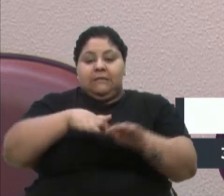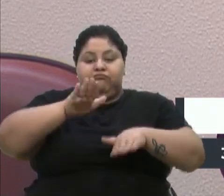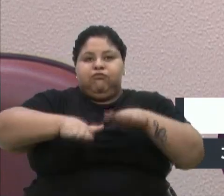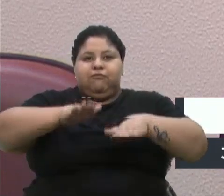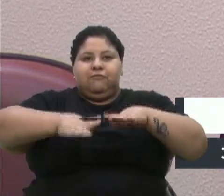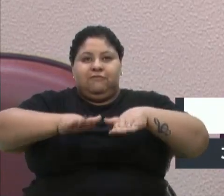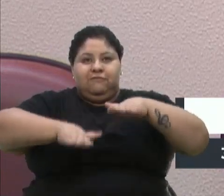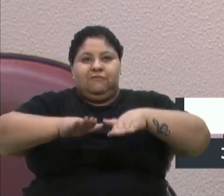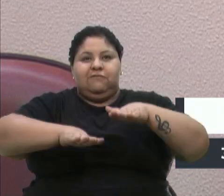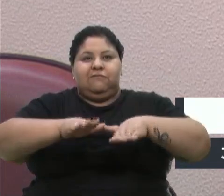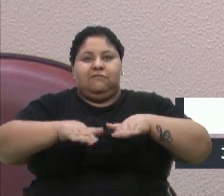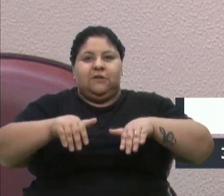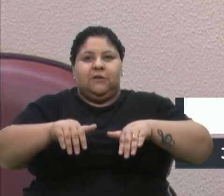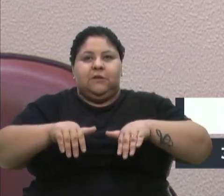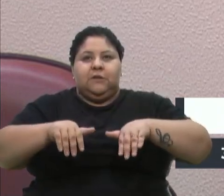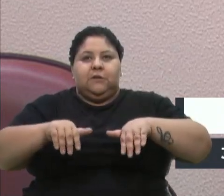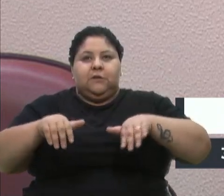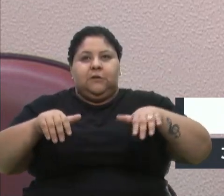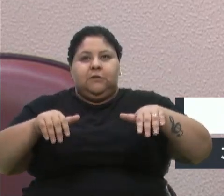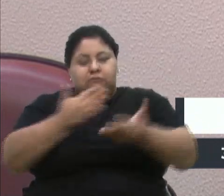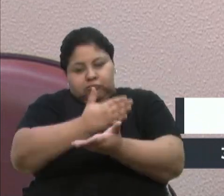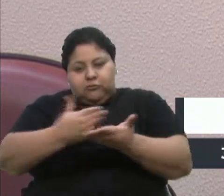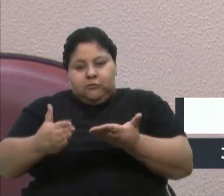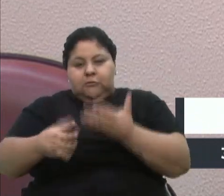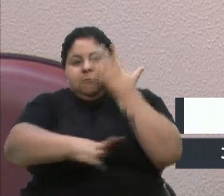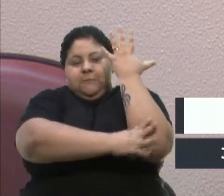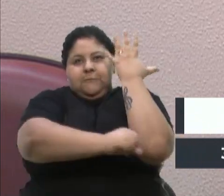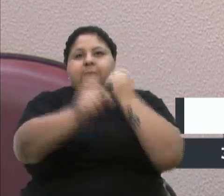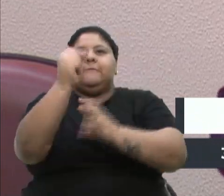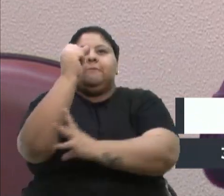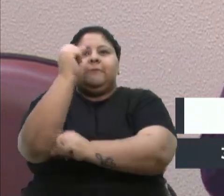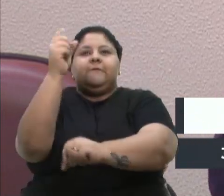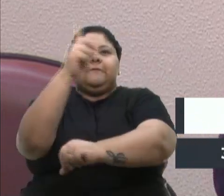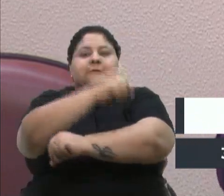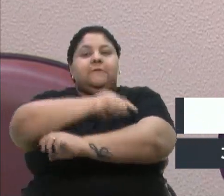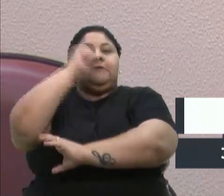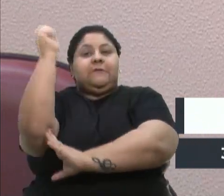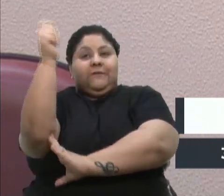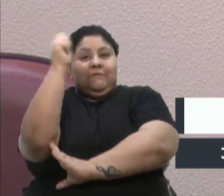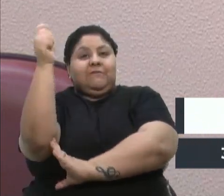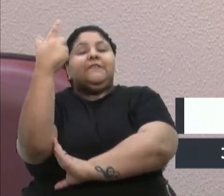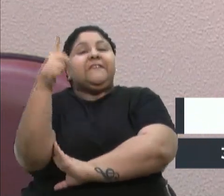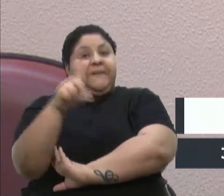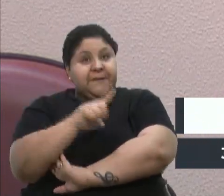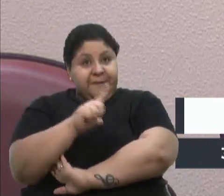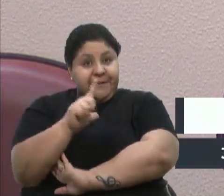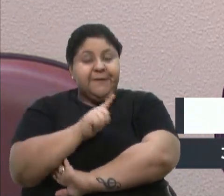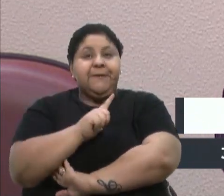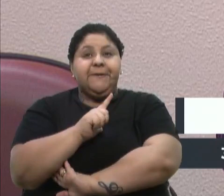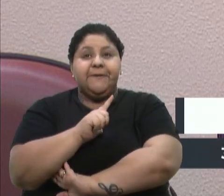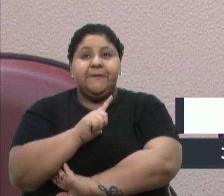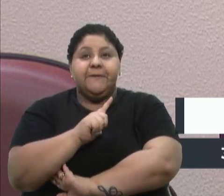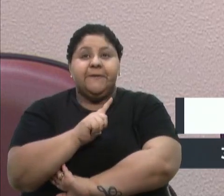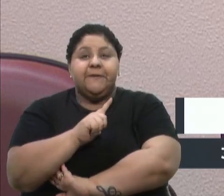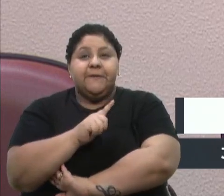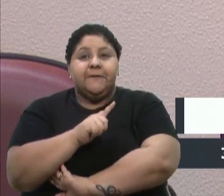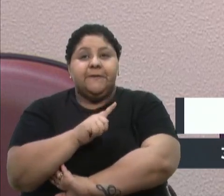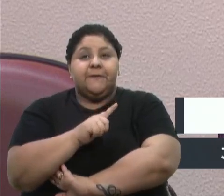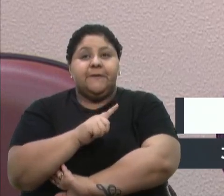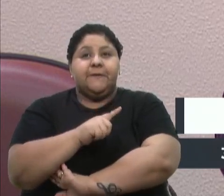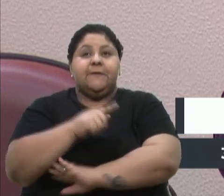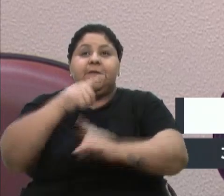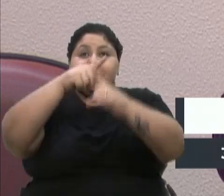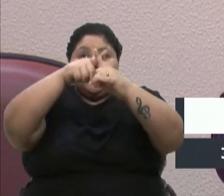Semana Farroupilha, no dia do gaúcho e da gaúcha. E tinha um agravante, meu presidente. Tinha disputando o